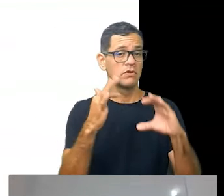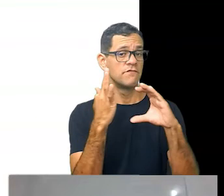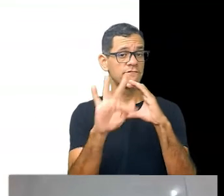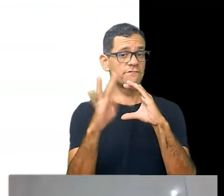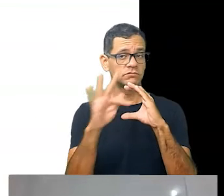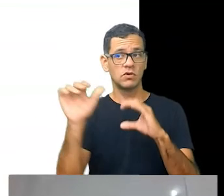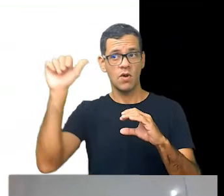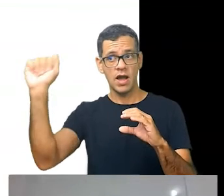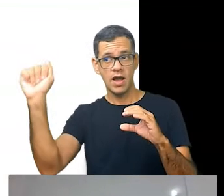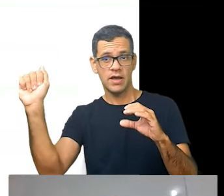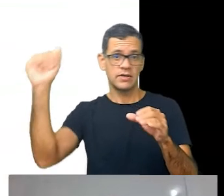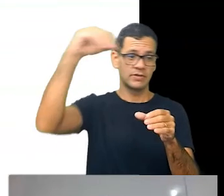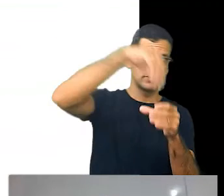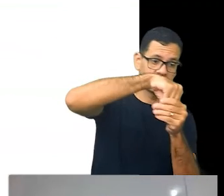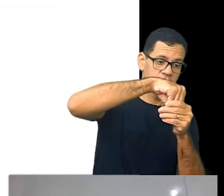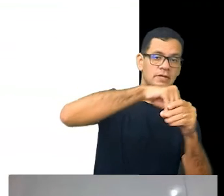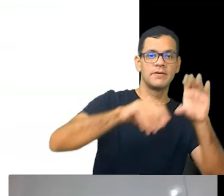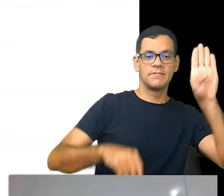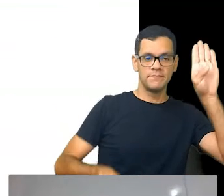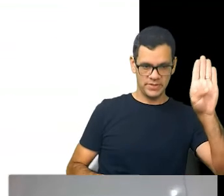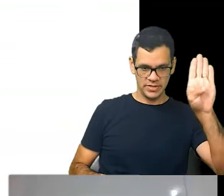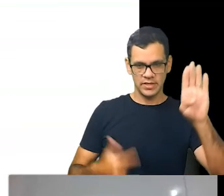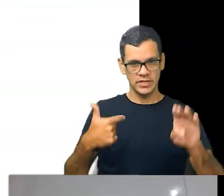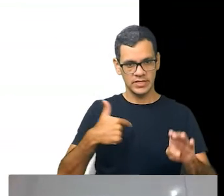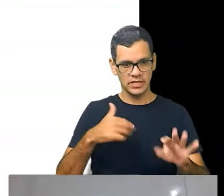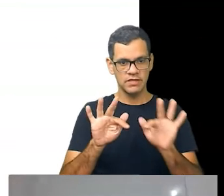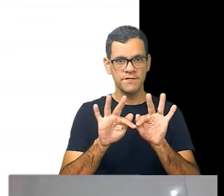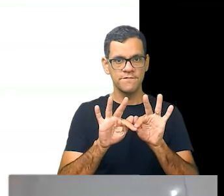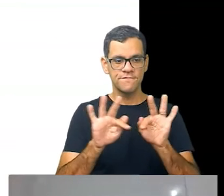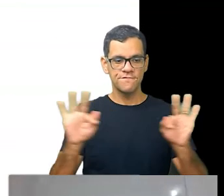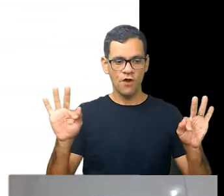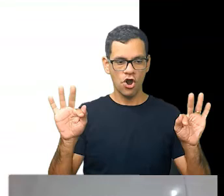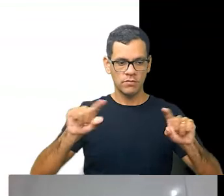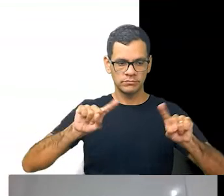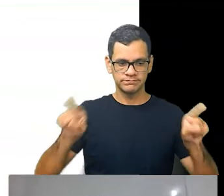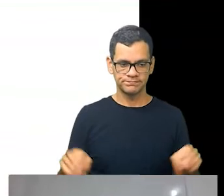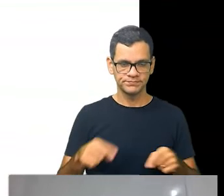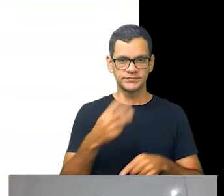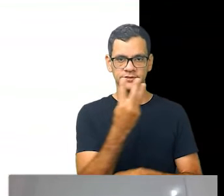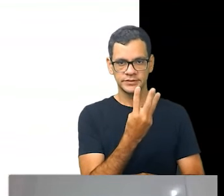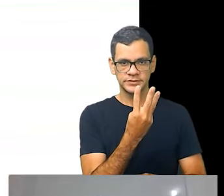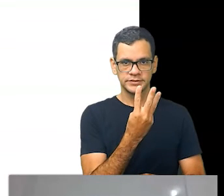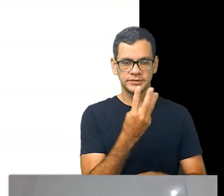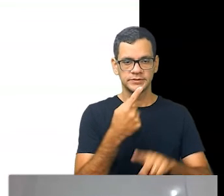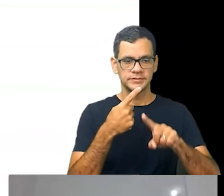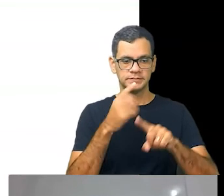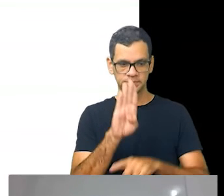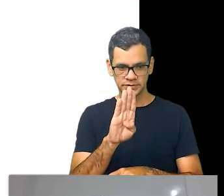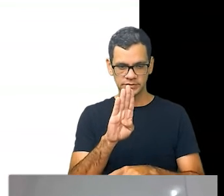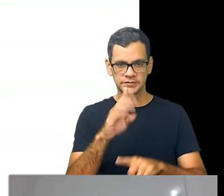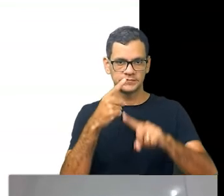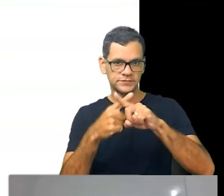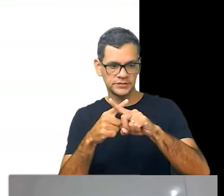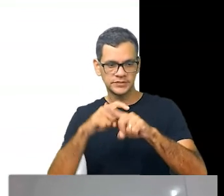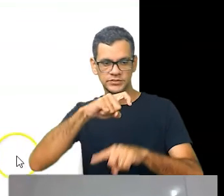elemento de B. Nesse caso, temos uma função de A em B, expressa pela fórmula y, que é